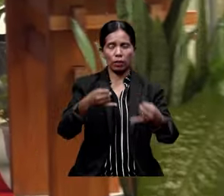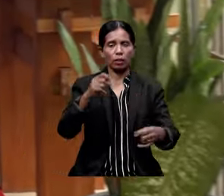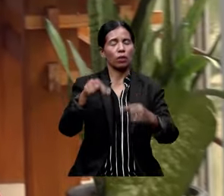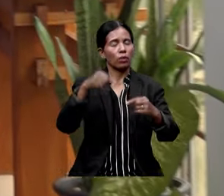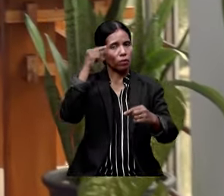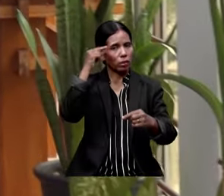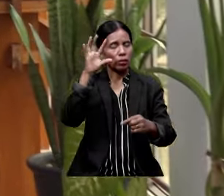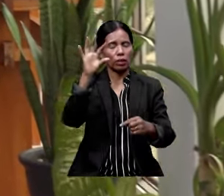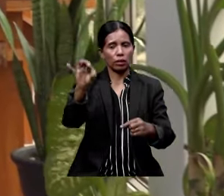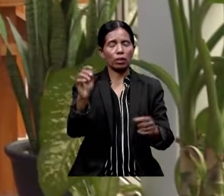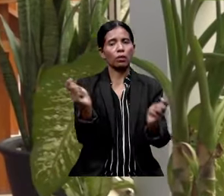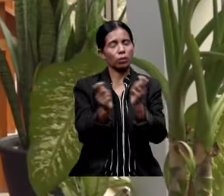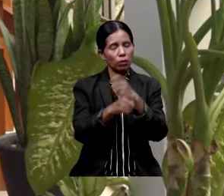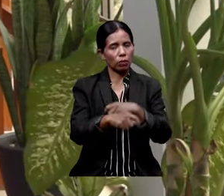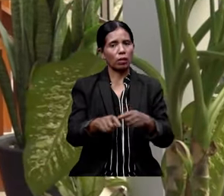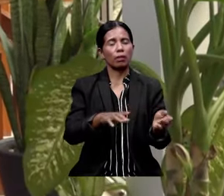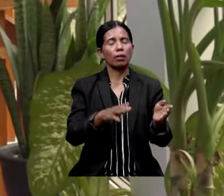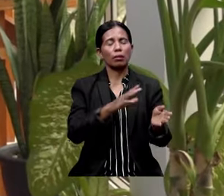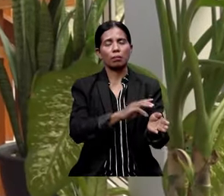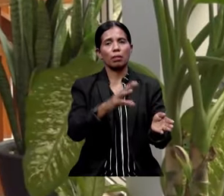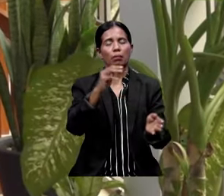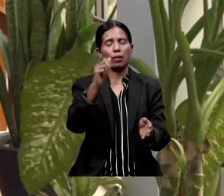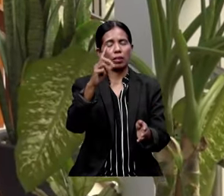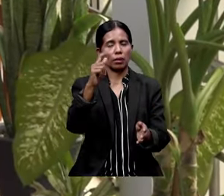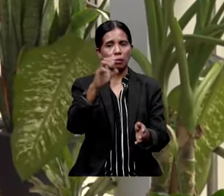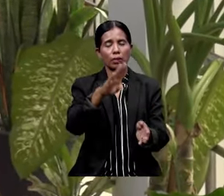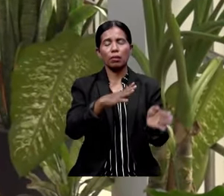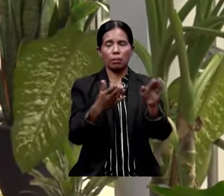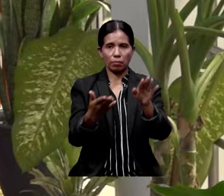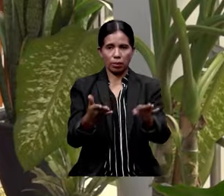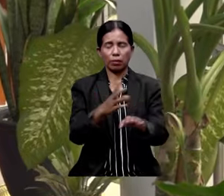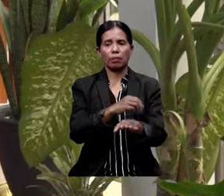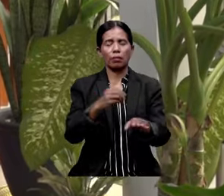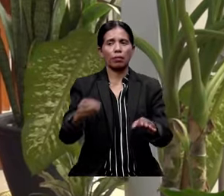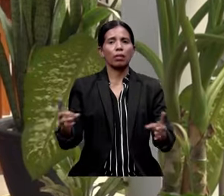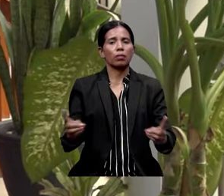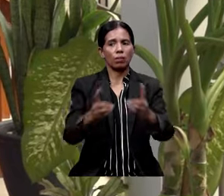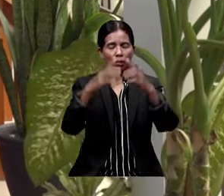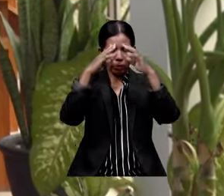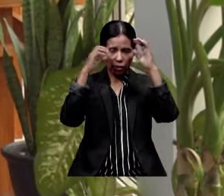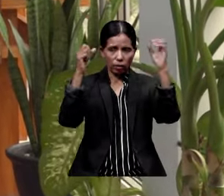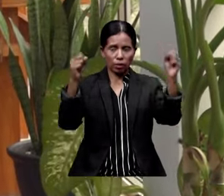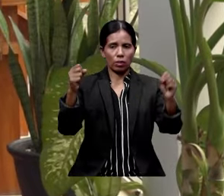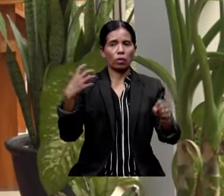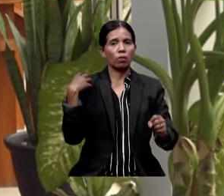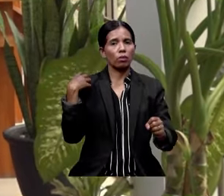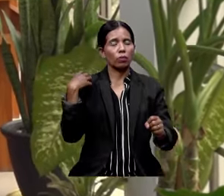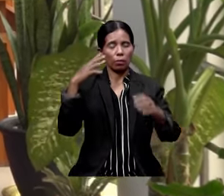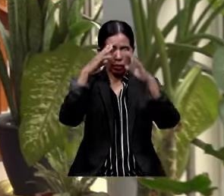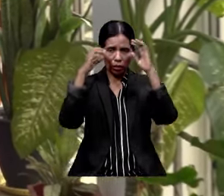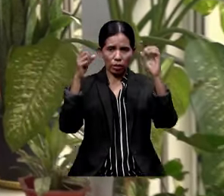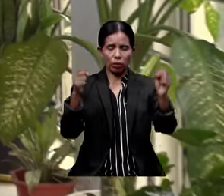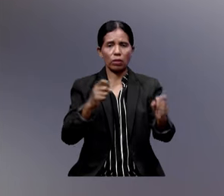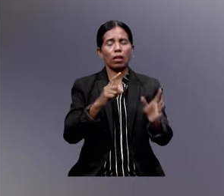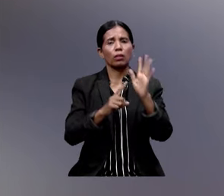substitui Matebian Amandio de Sá Benevides. Chefe governo informa assunto, né? Rafael Nassoro Malo, o presidente da República, e a Palácio Presidencial, o